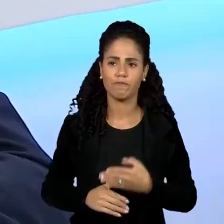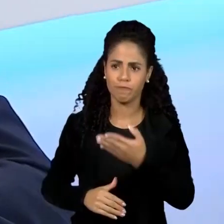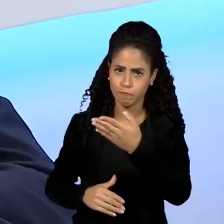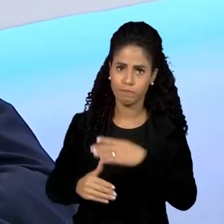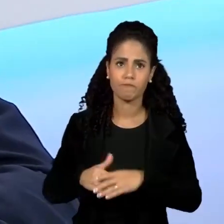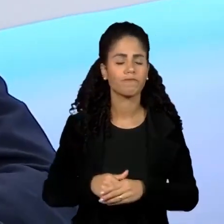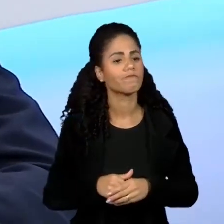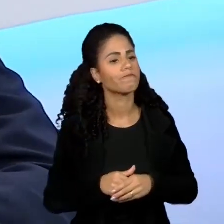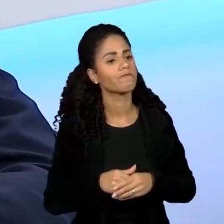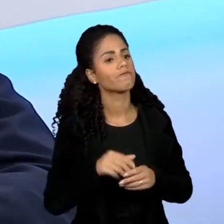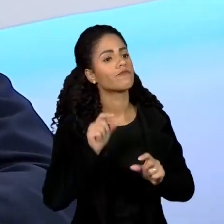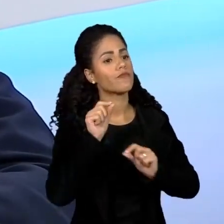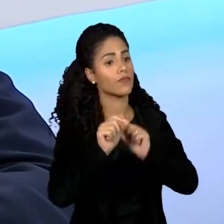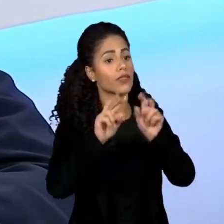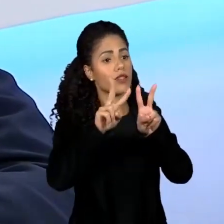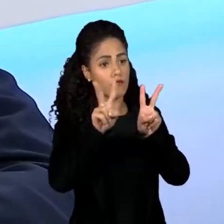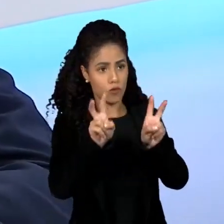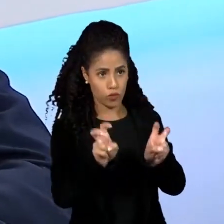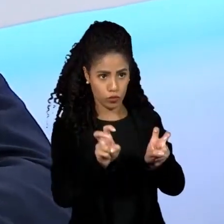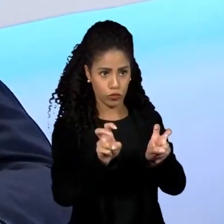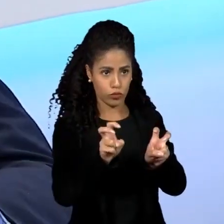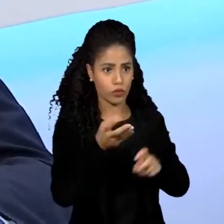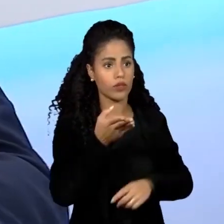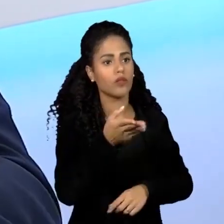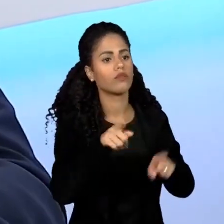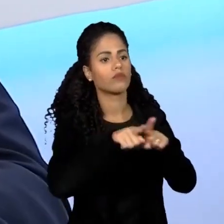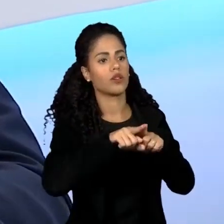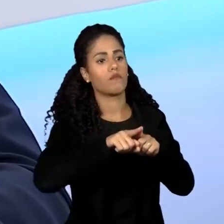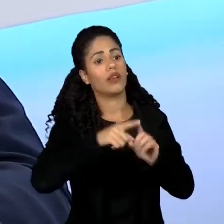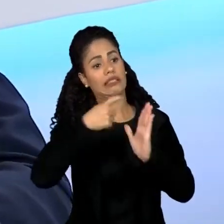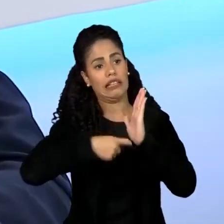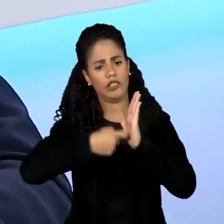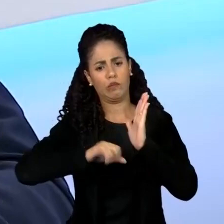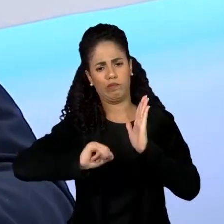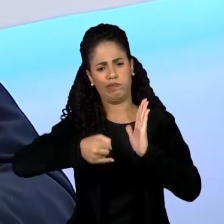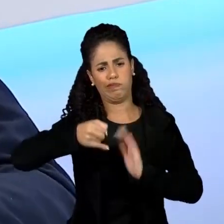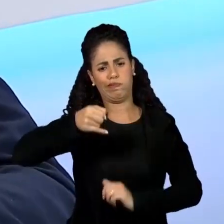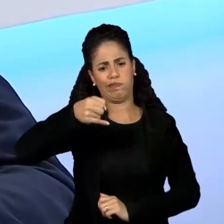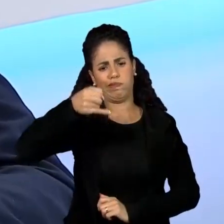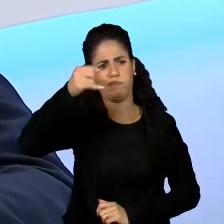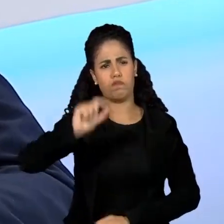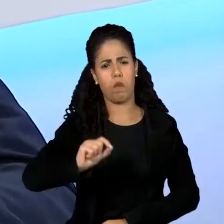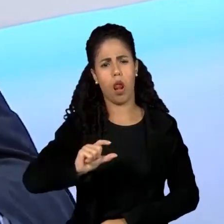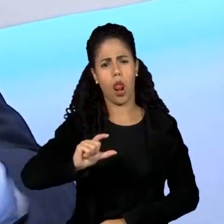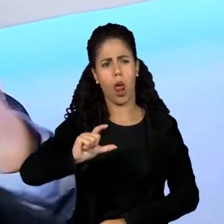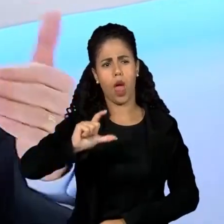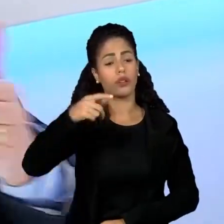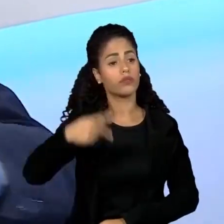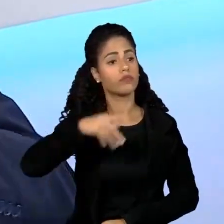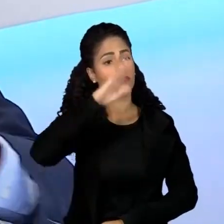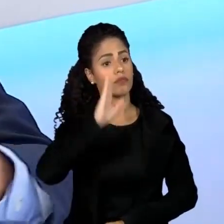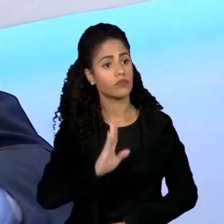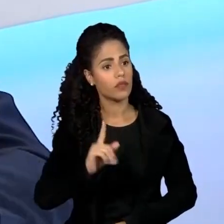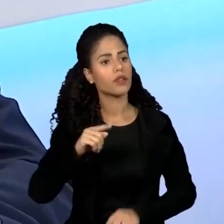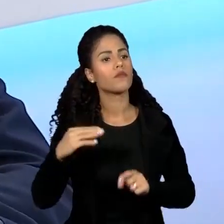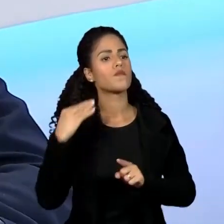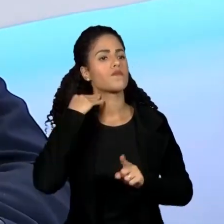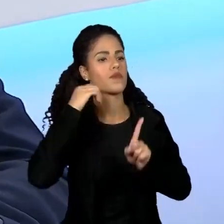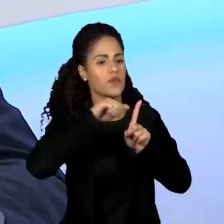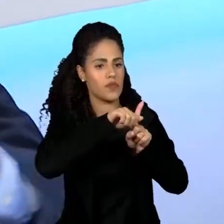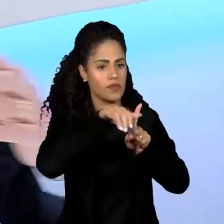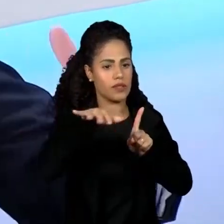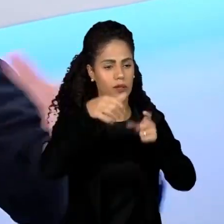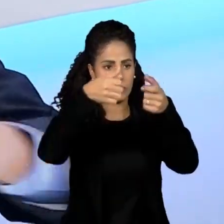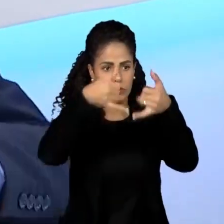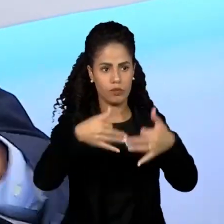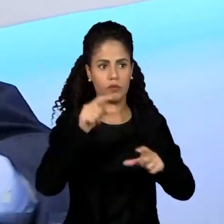Queria voltar um pouquinho ao assunto, os juros muito altos aqui no Brasil. Quando a gente conversa com o Banco Central, ele